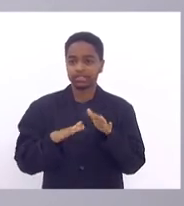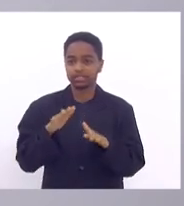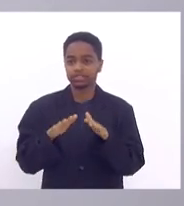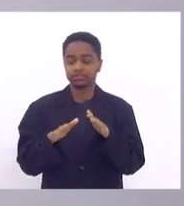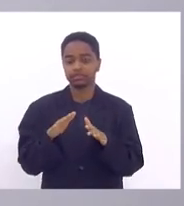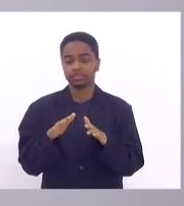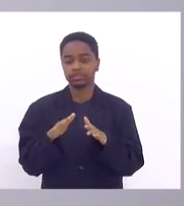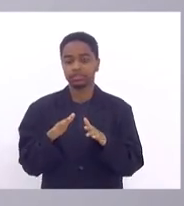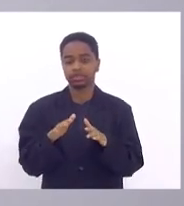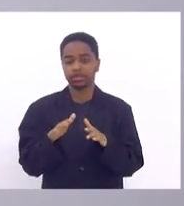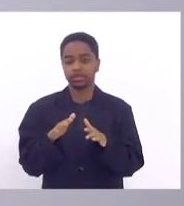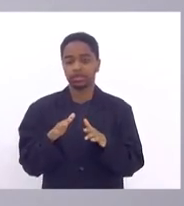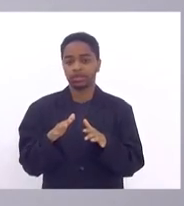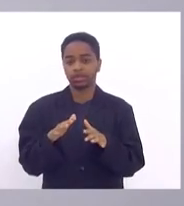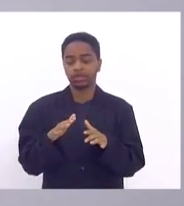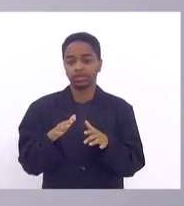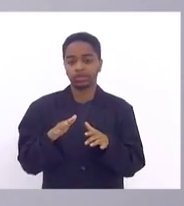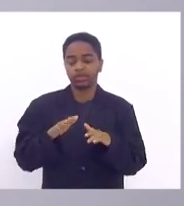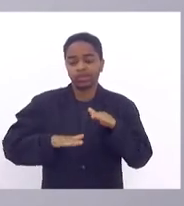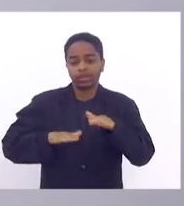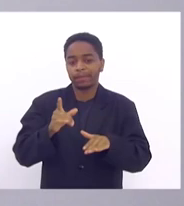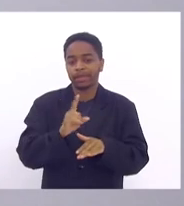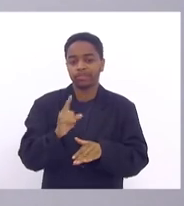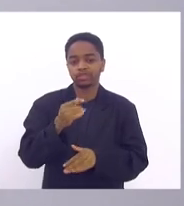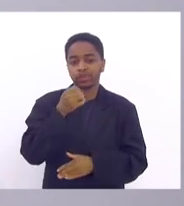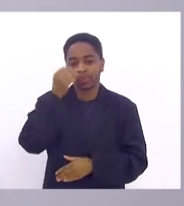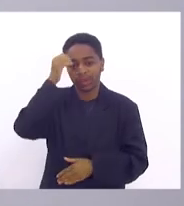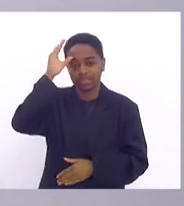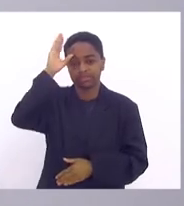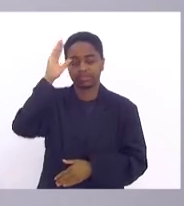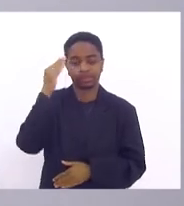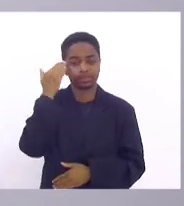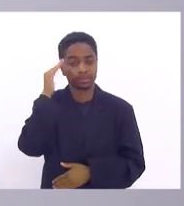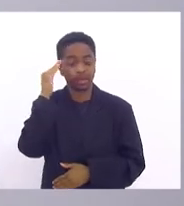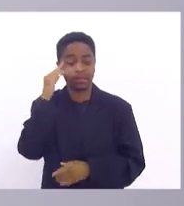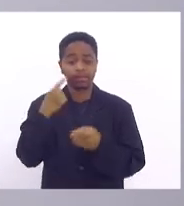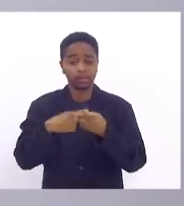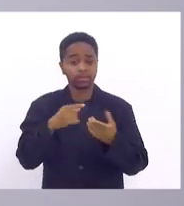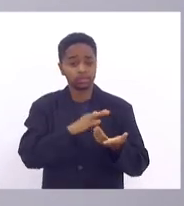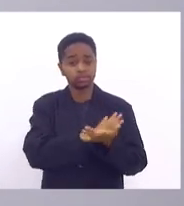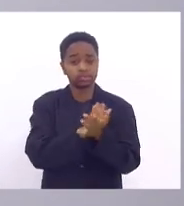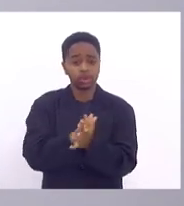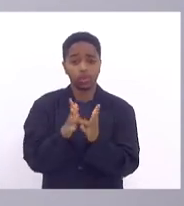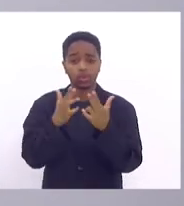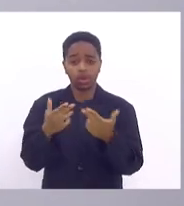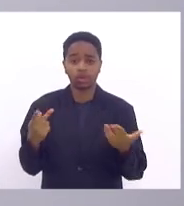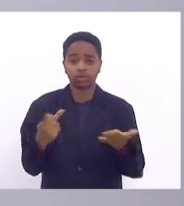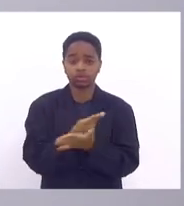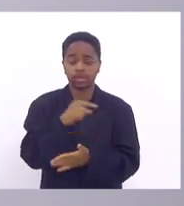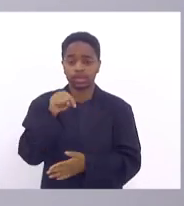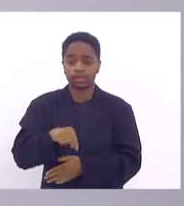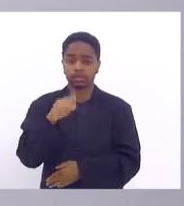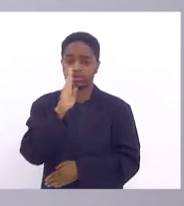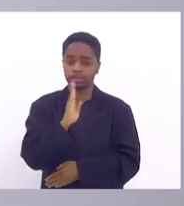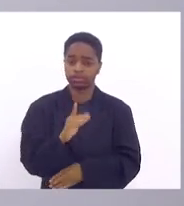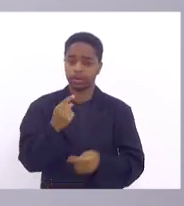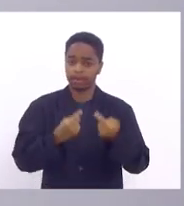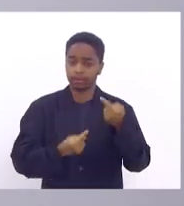detend muito entendimento e conhecimento que é destrutivo que foi o que fizeram com a política do nosso